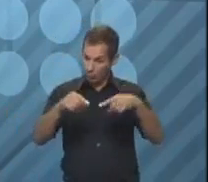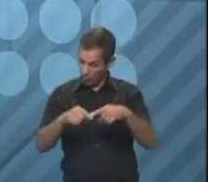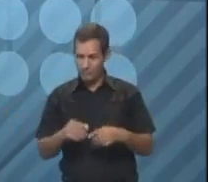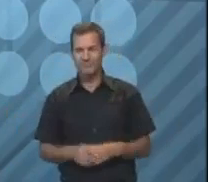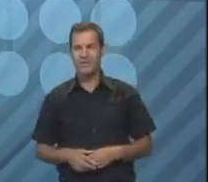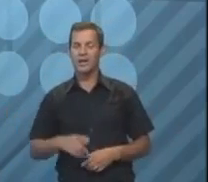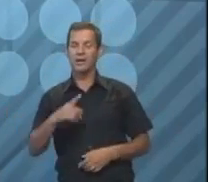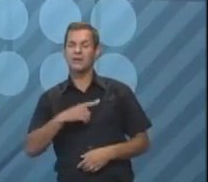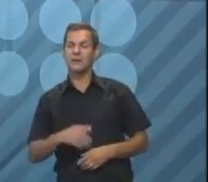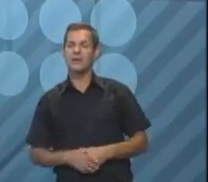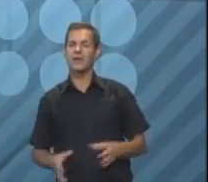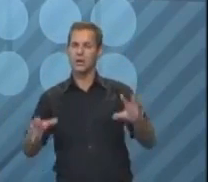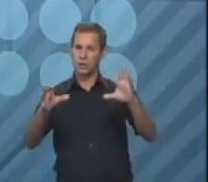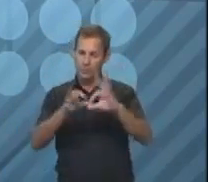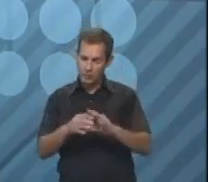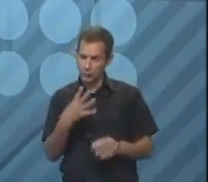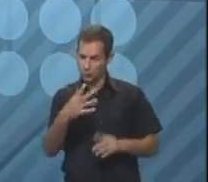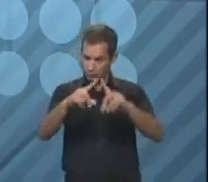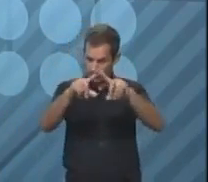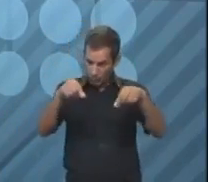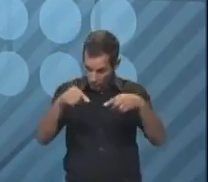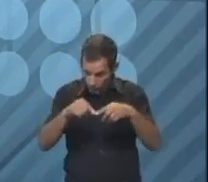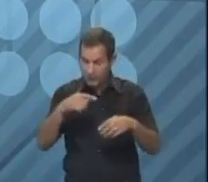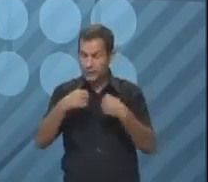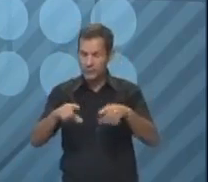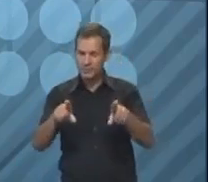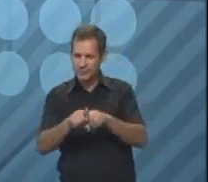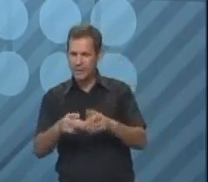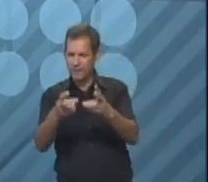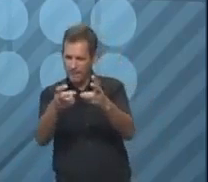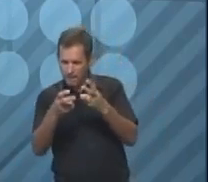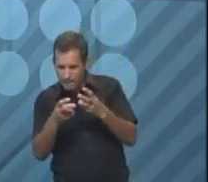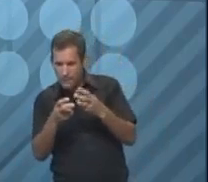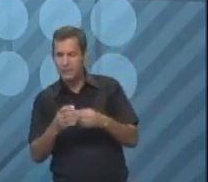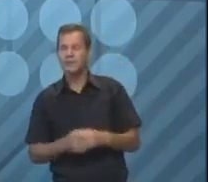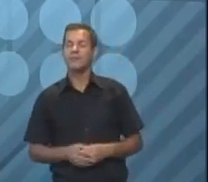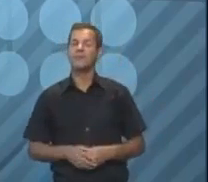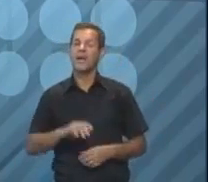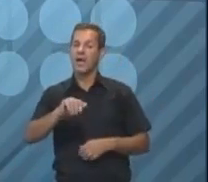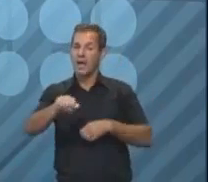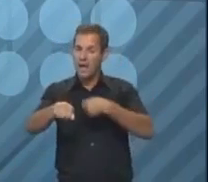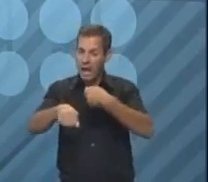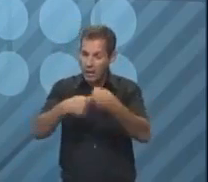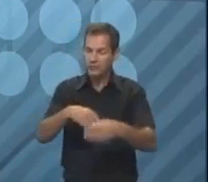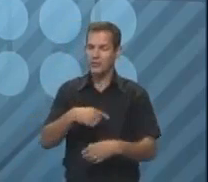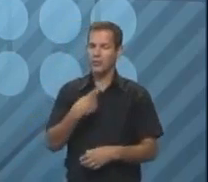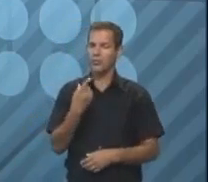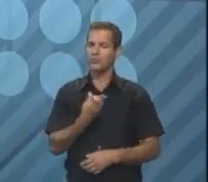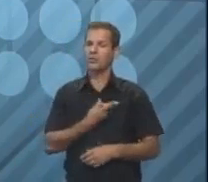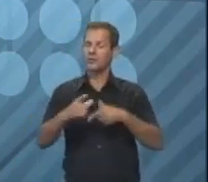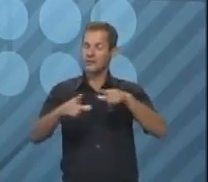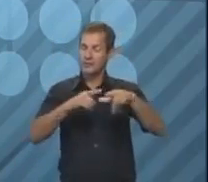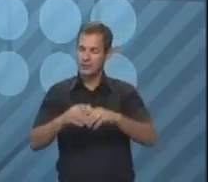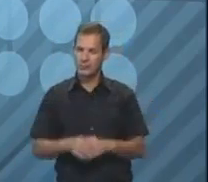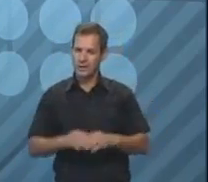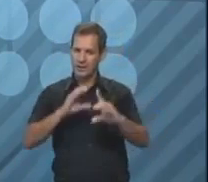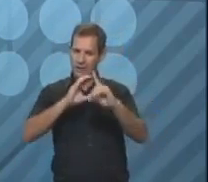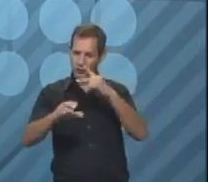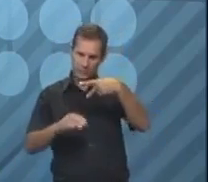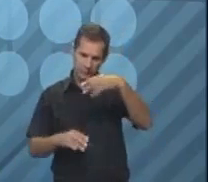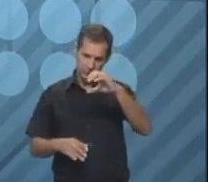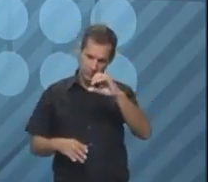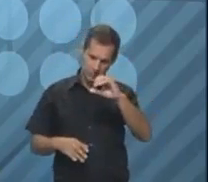ser um correspondente lá no quarto quadrante. Então, você precisa se atentar aos sinais quando estiver trabalhando com